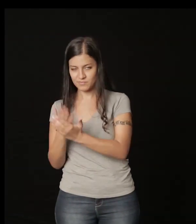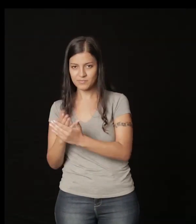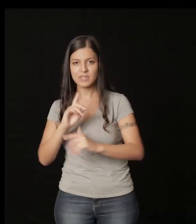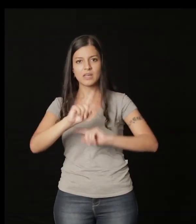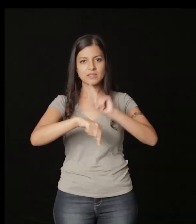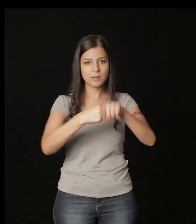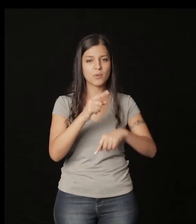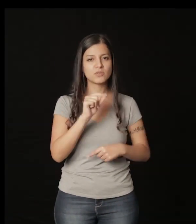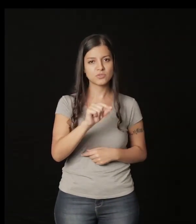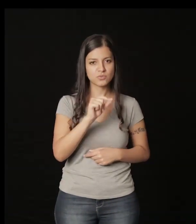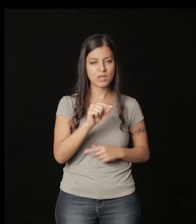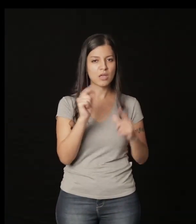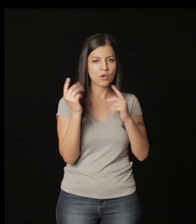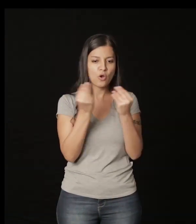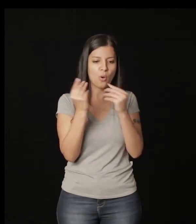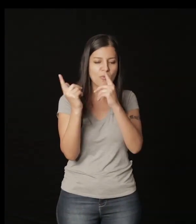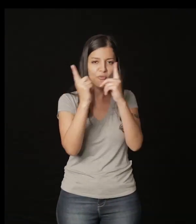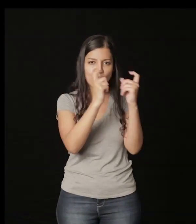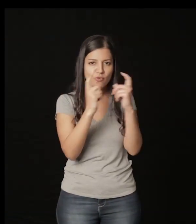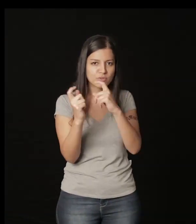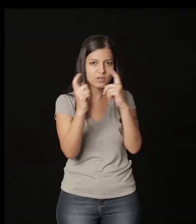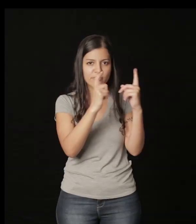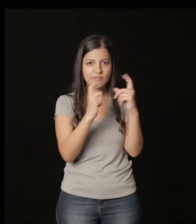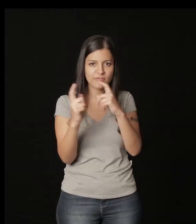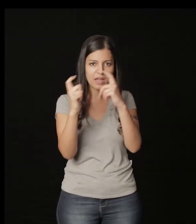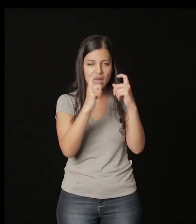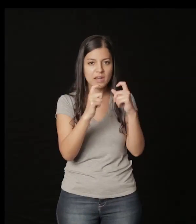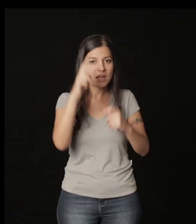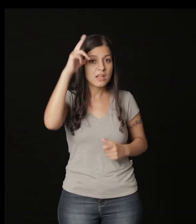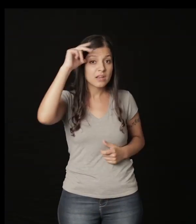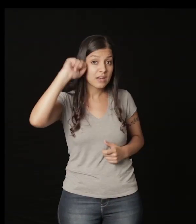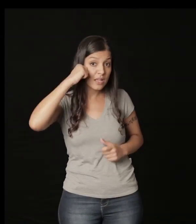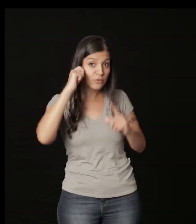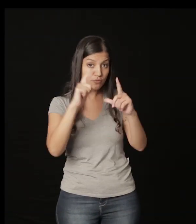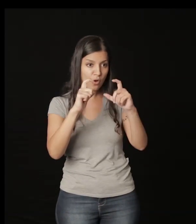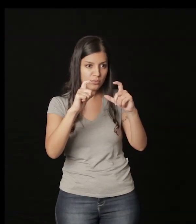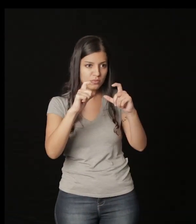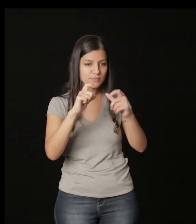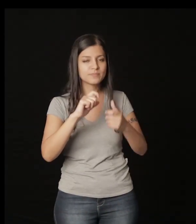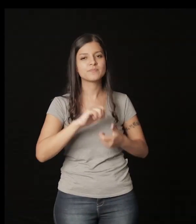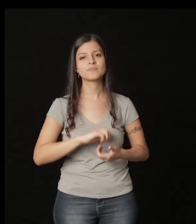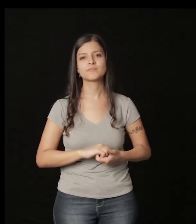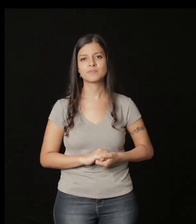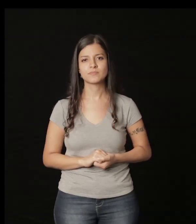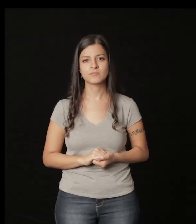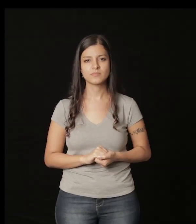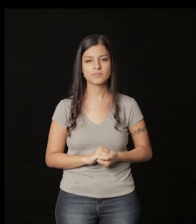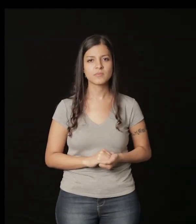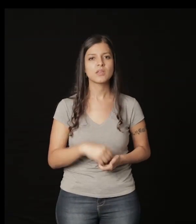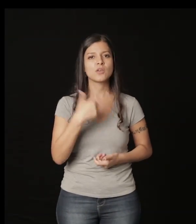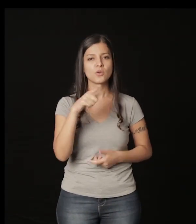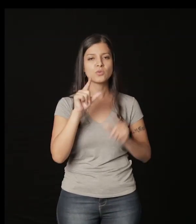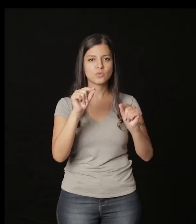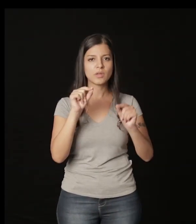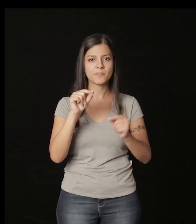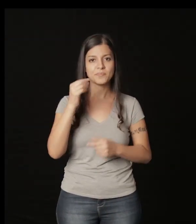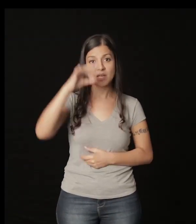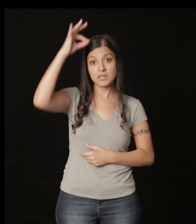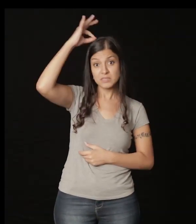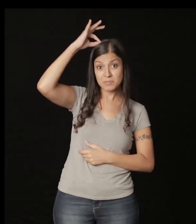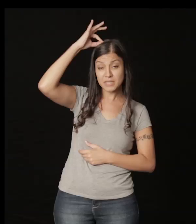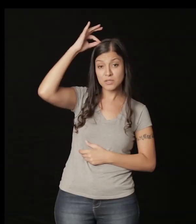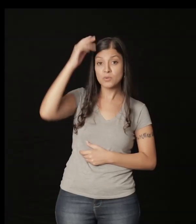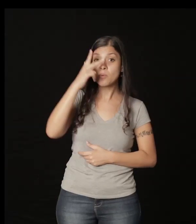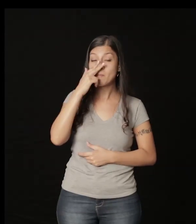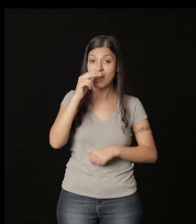Depois ele tem essa série To Photograph a Dark Horse, 2012. E o último é The Spirit is a Bone. Esse